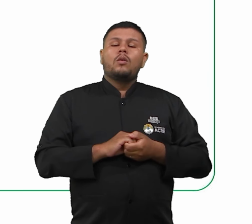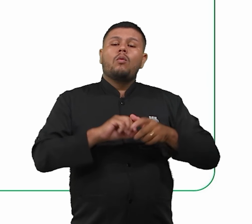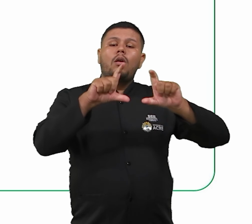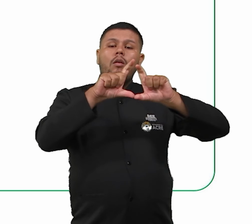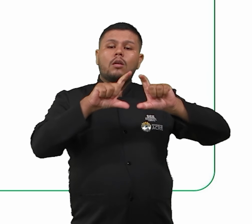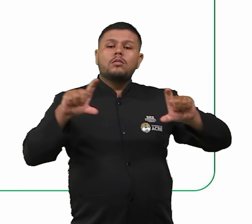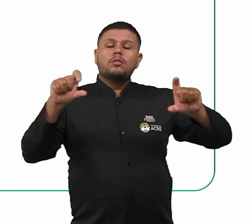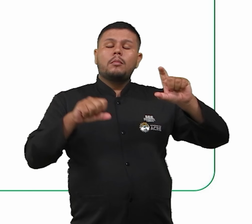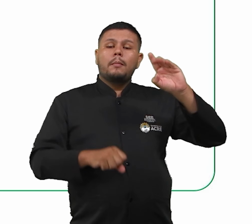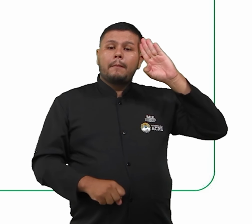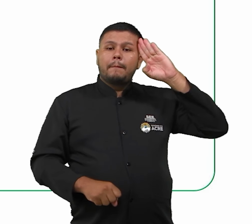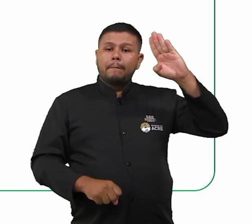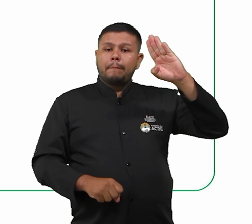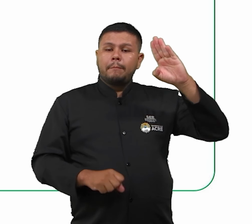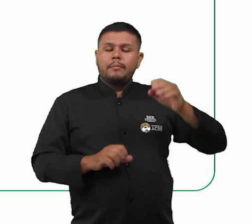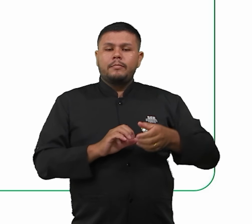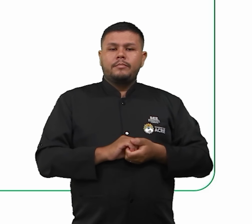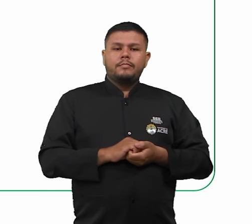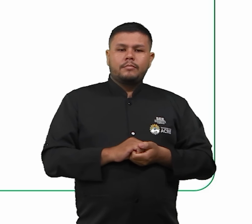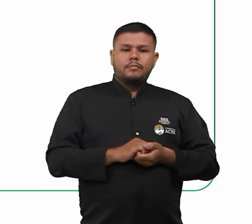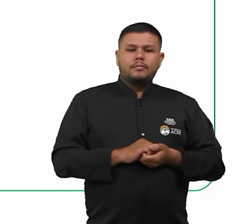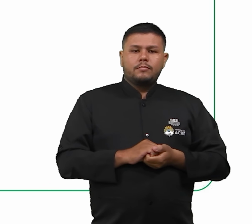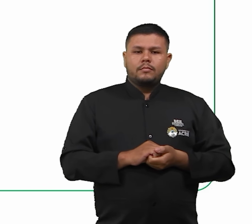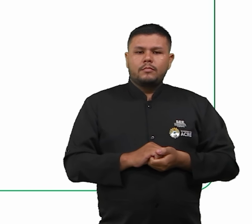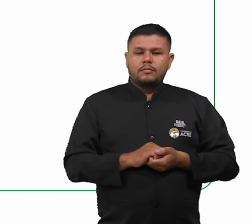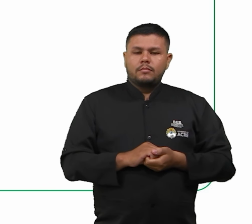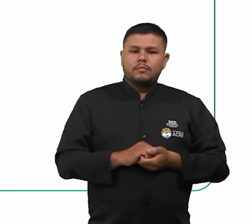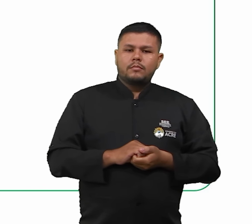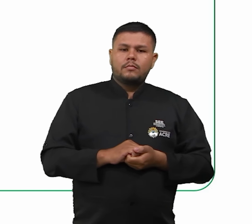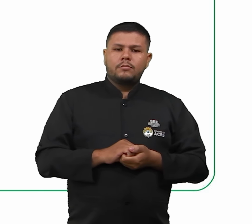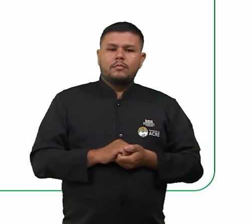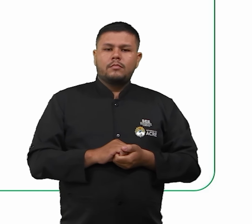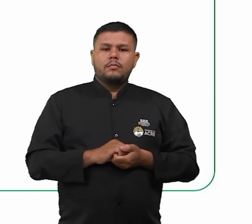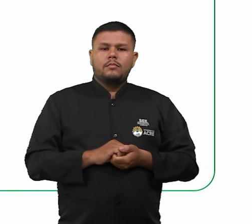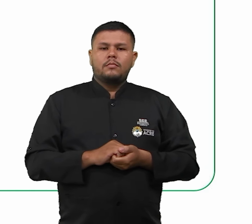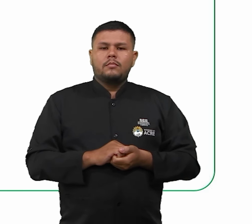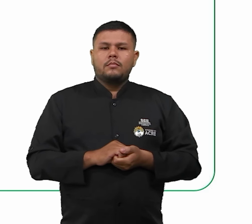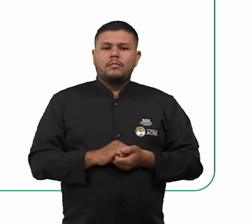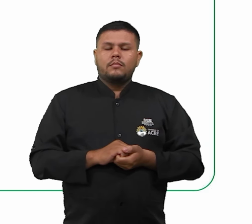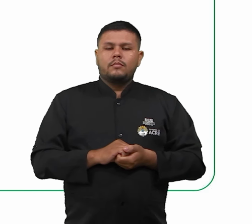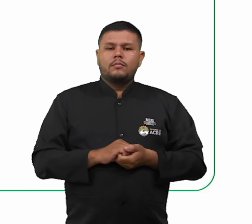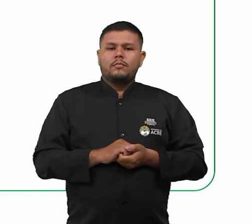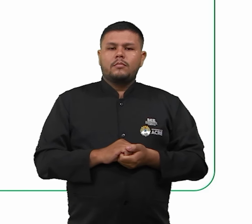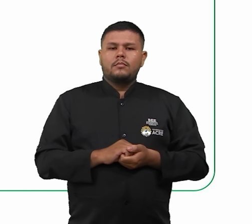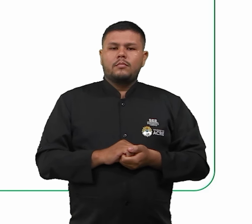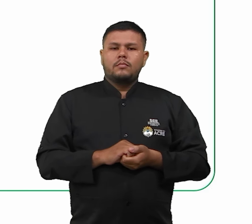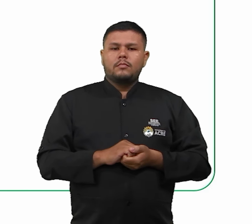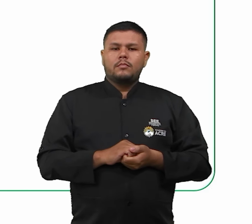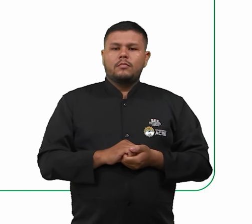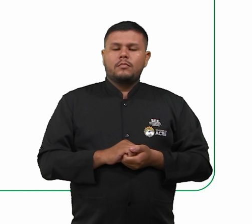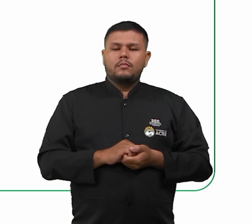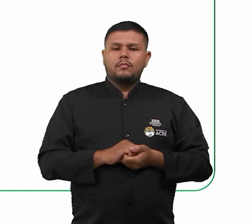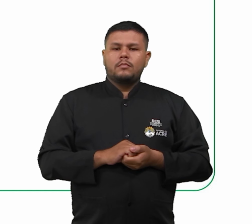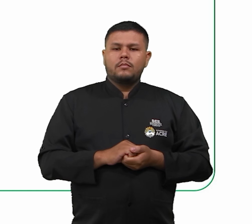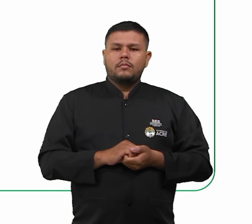principal. Então, é uma oração subordinada adverbial final e uma oração subordinada